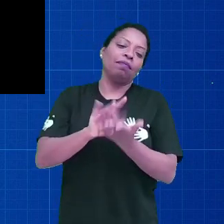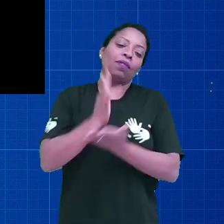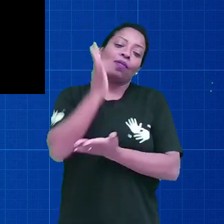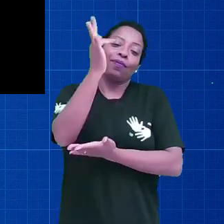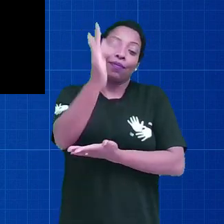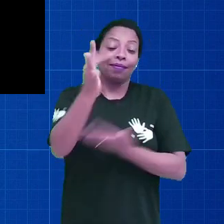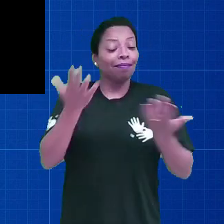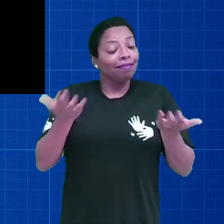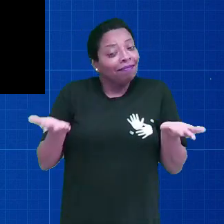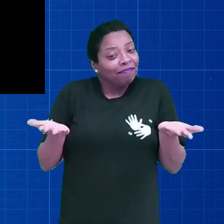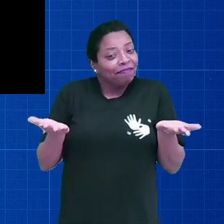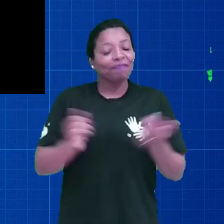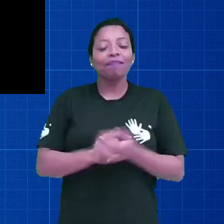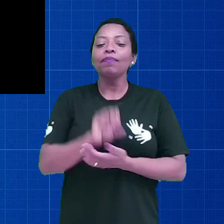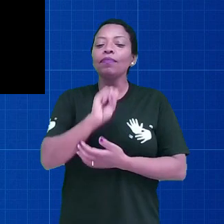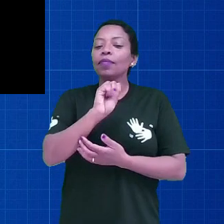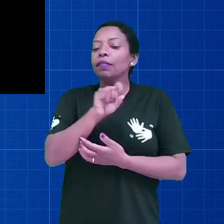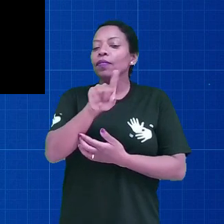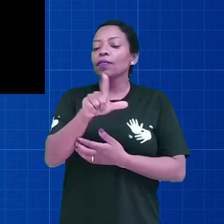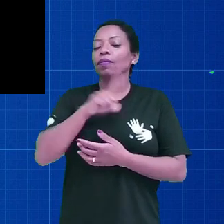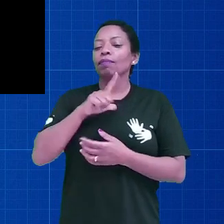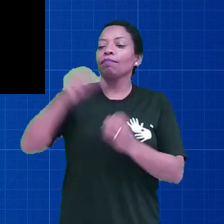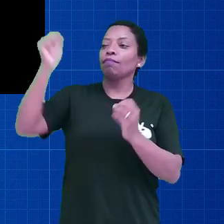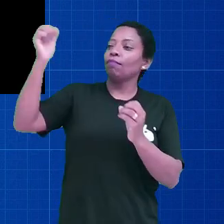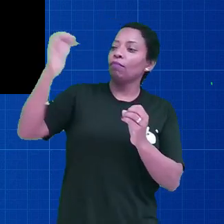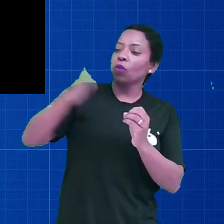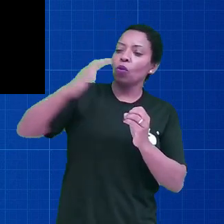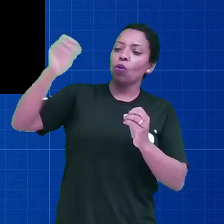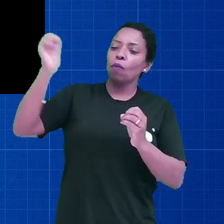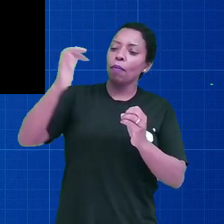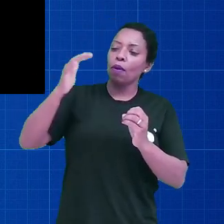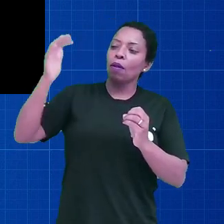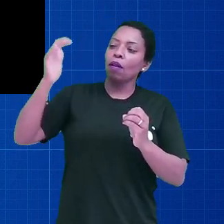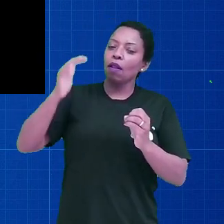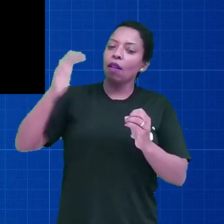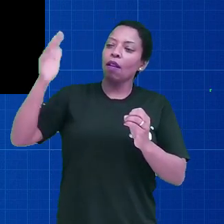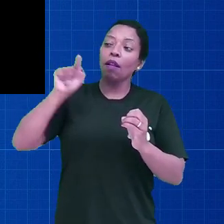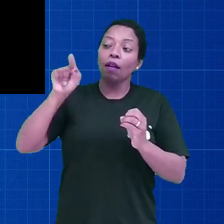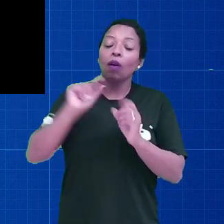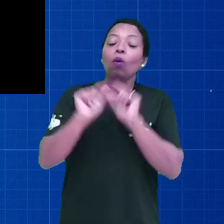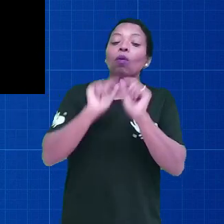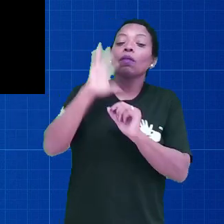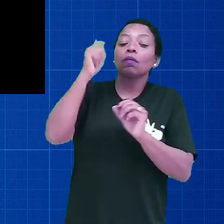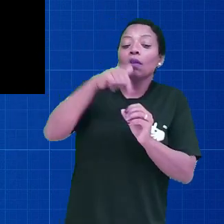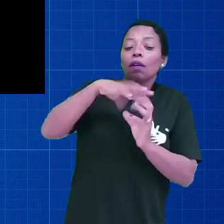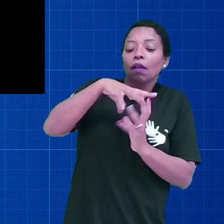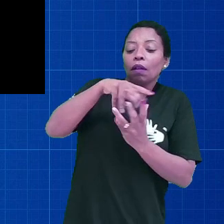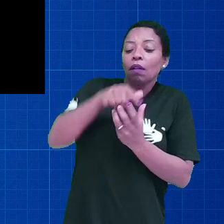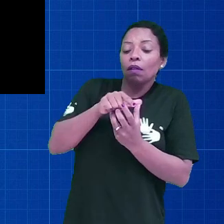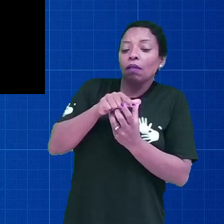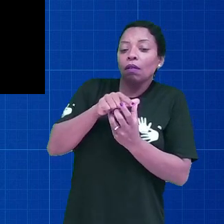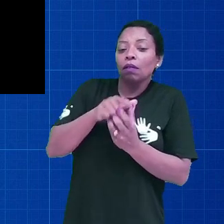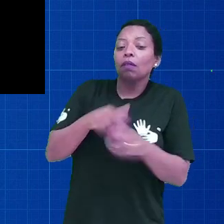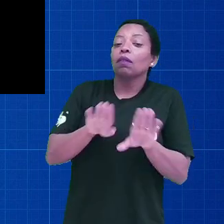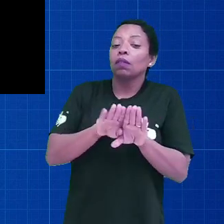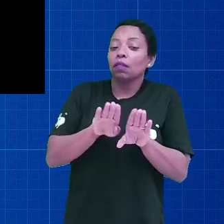não. Então, se você tem menos radiação chegando até a Terra, a tendência nesse momento seria de